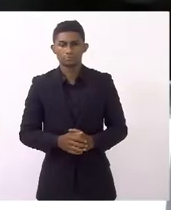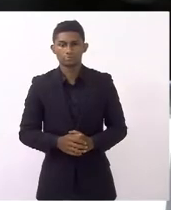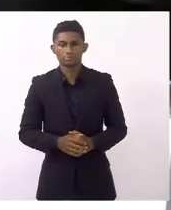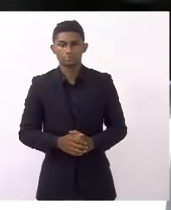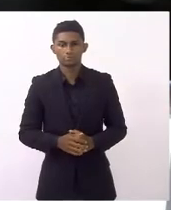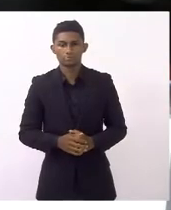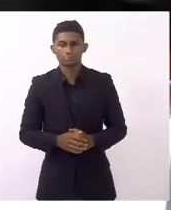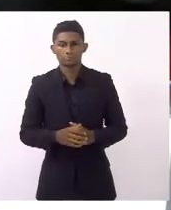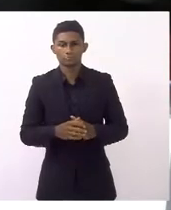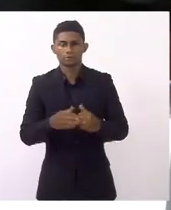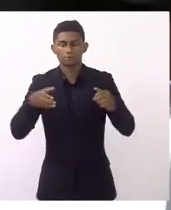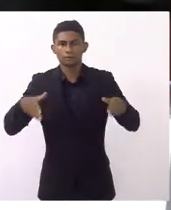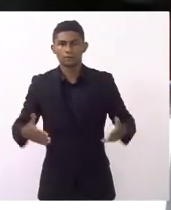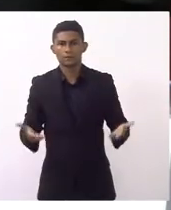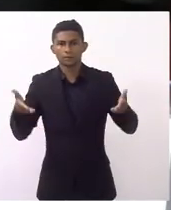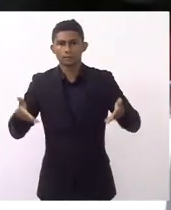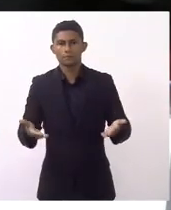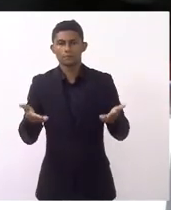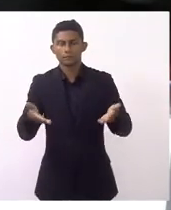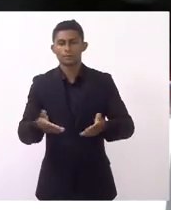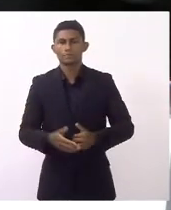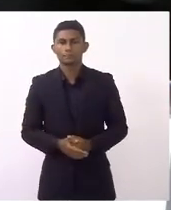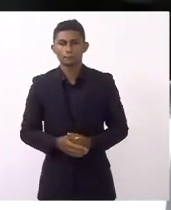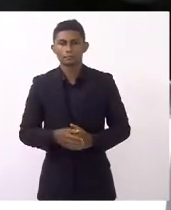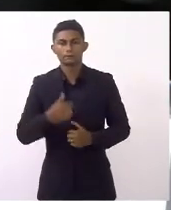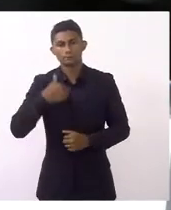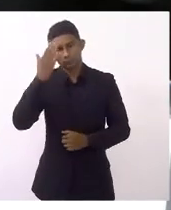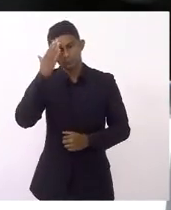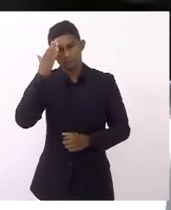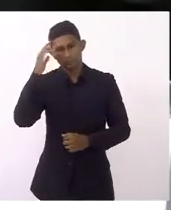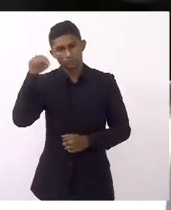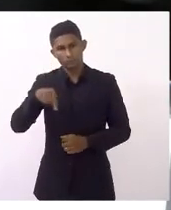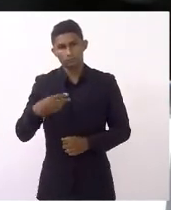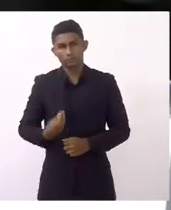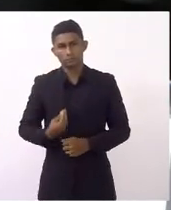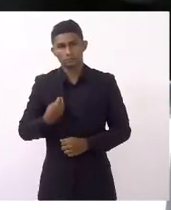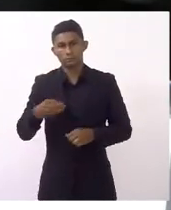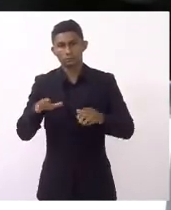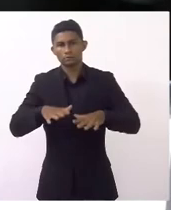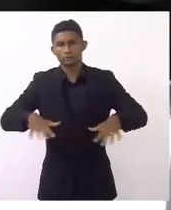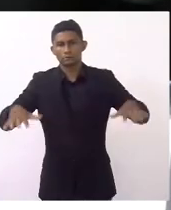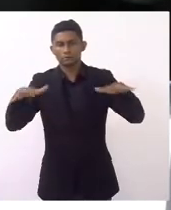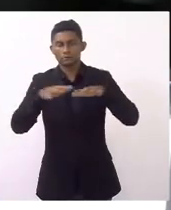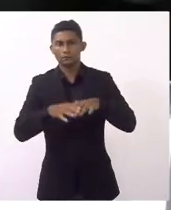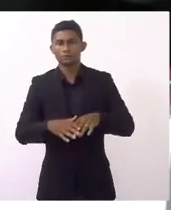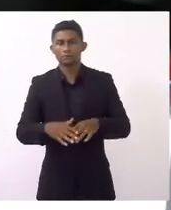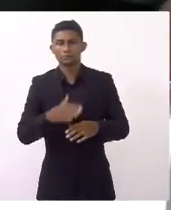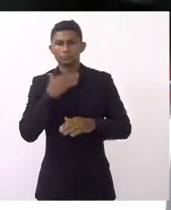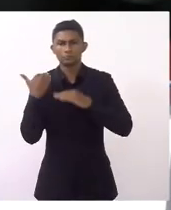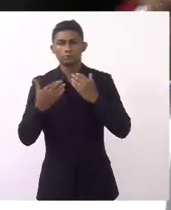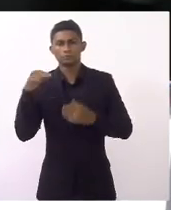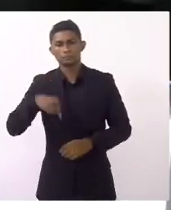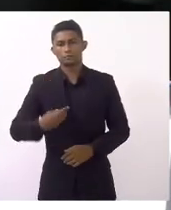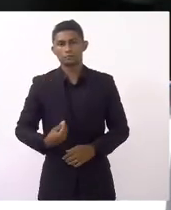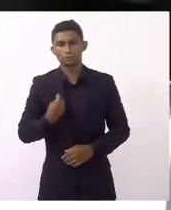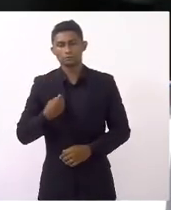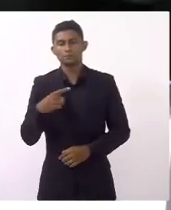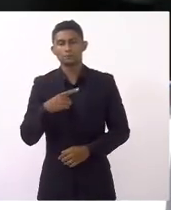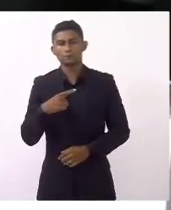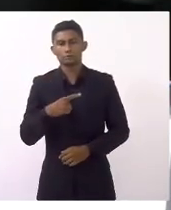é de manjar o que eu sei também que ela está aqui presente todos que já se foram está aqui presente